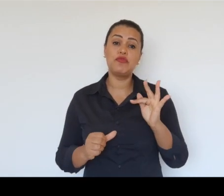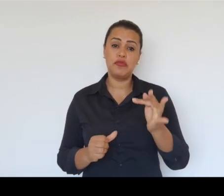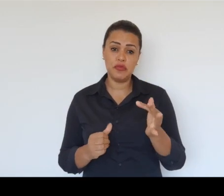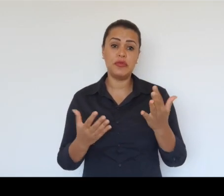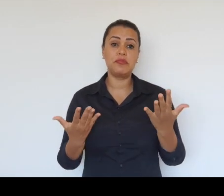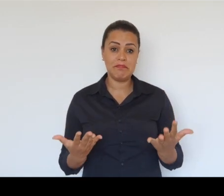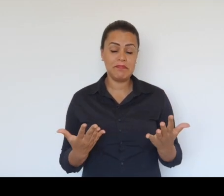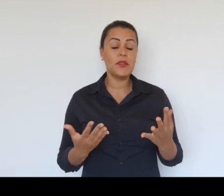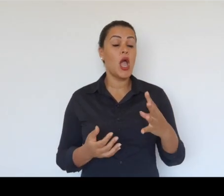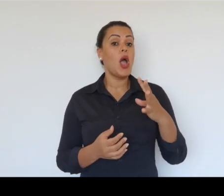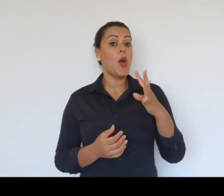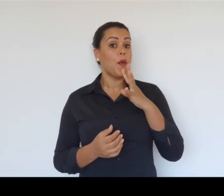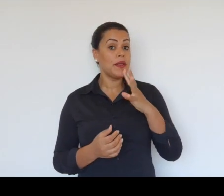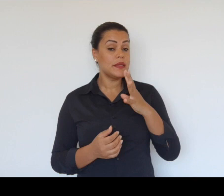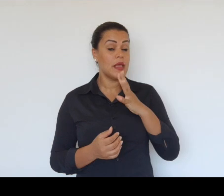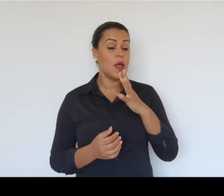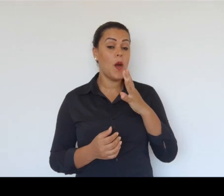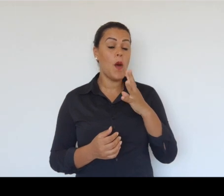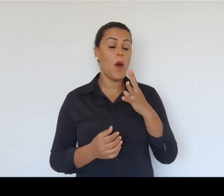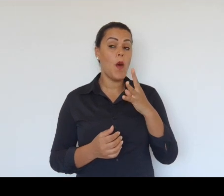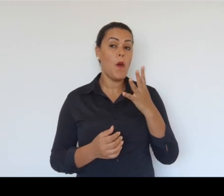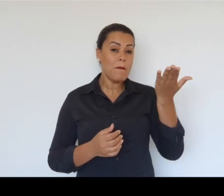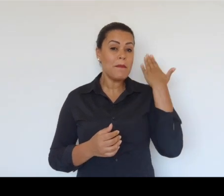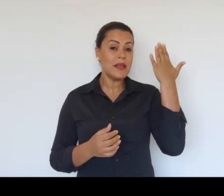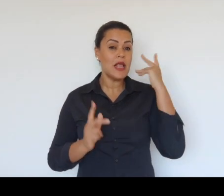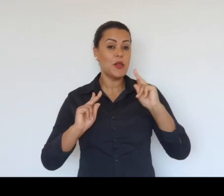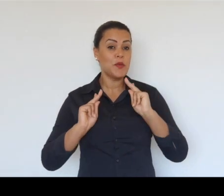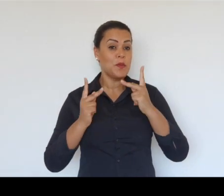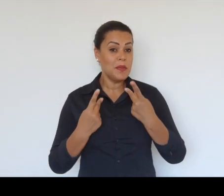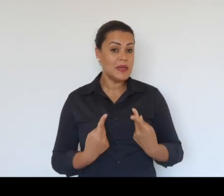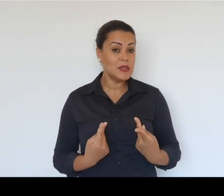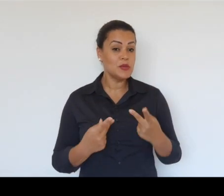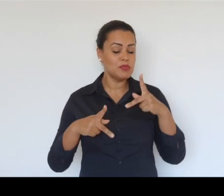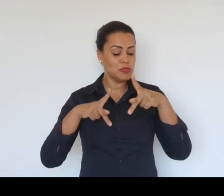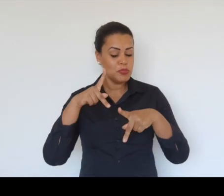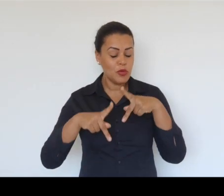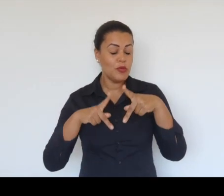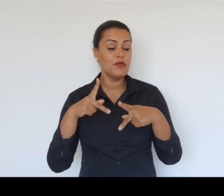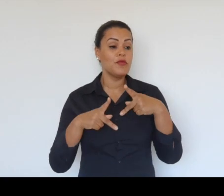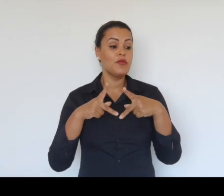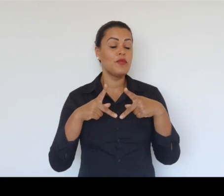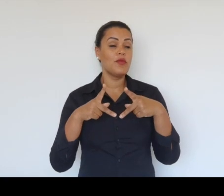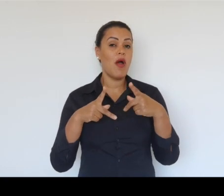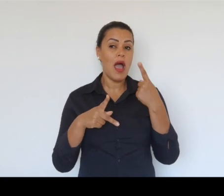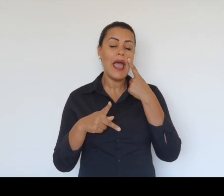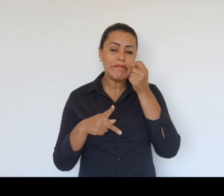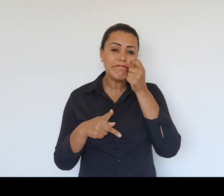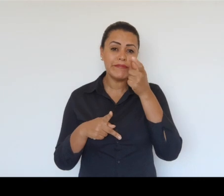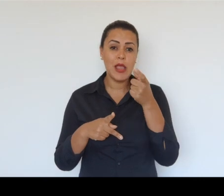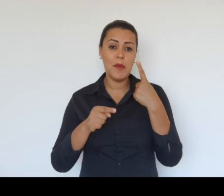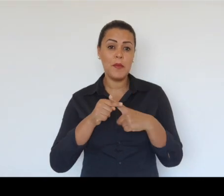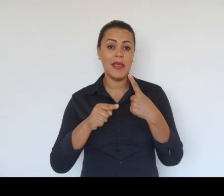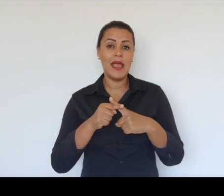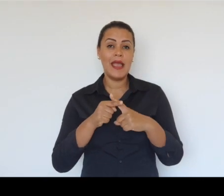Conhecer o passado humano é bem interessante porque a gente consegue